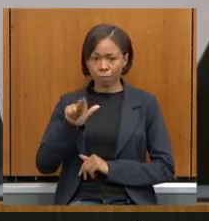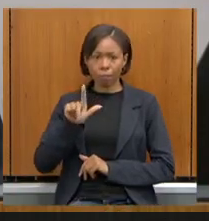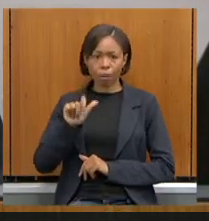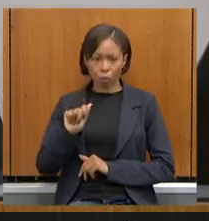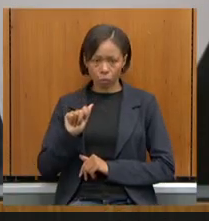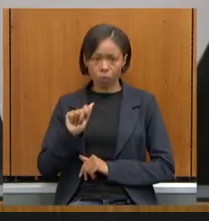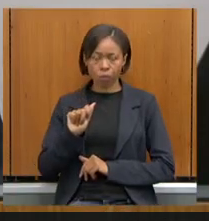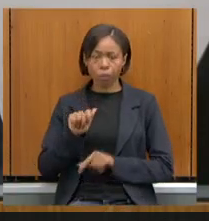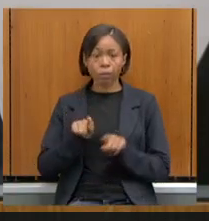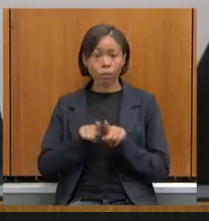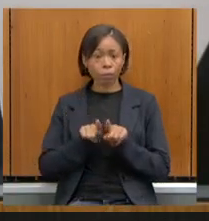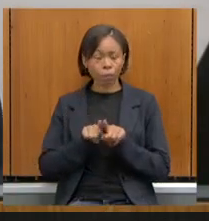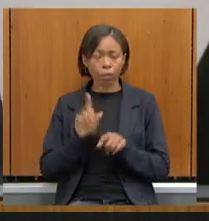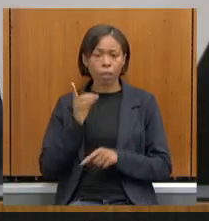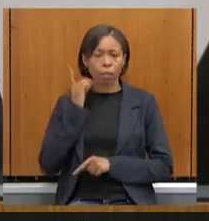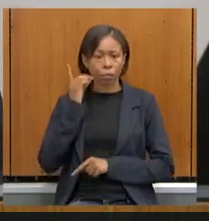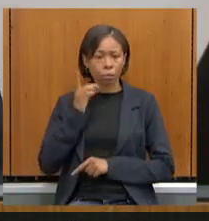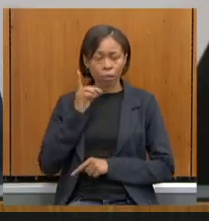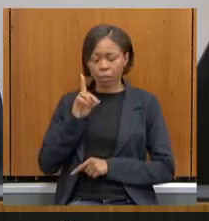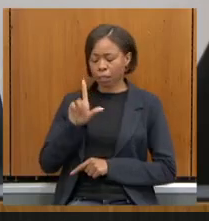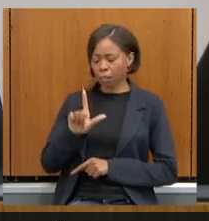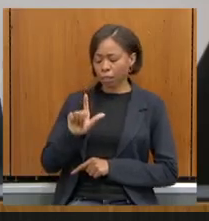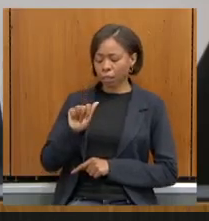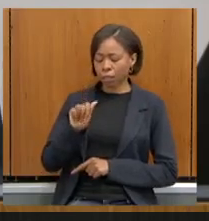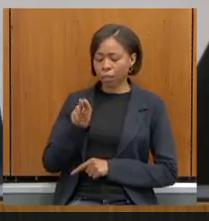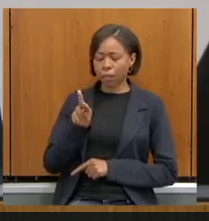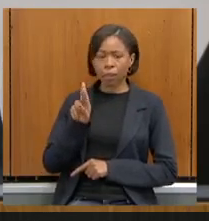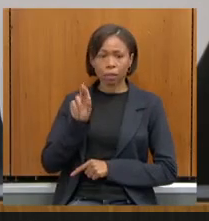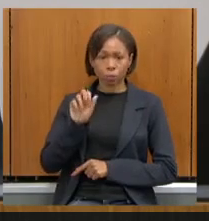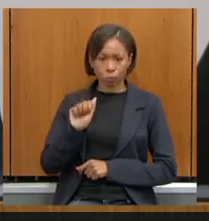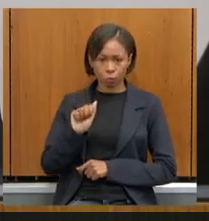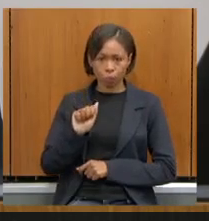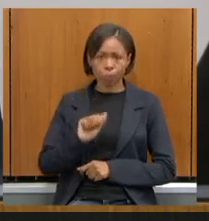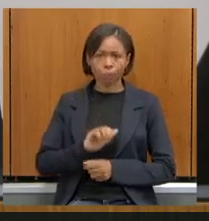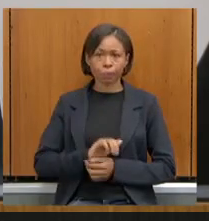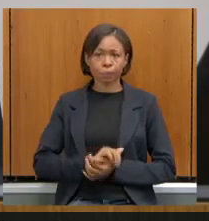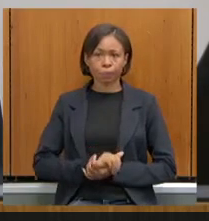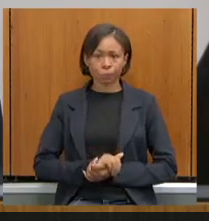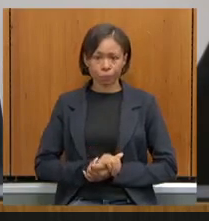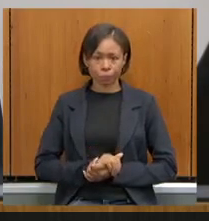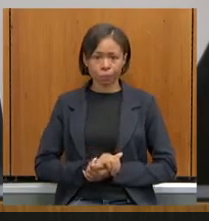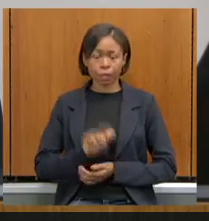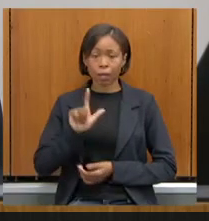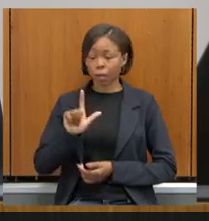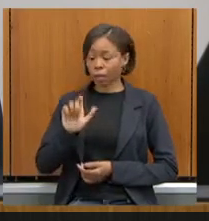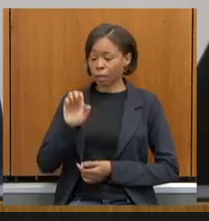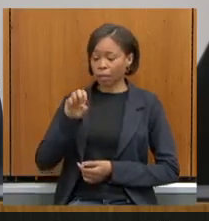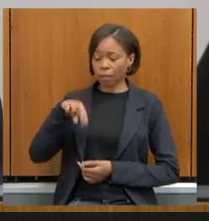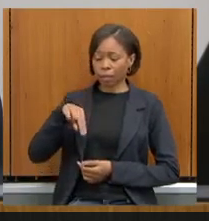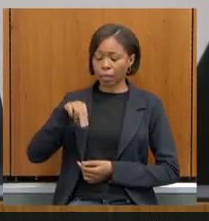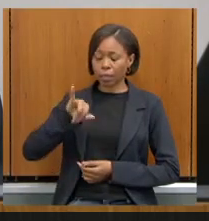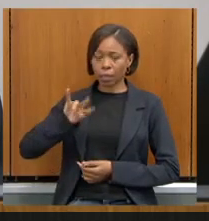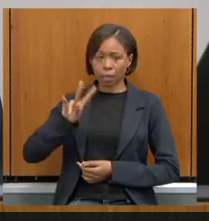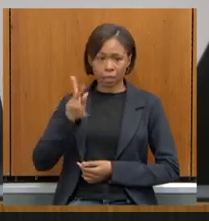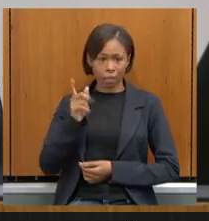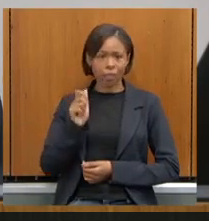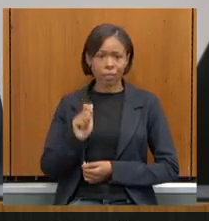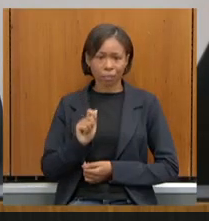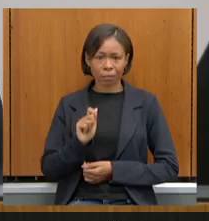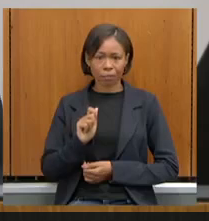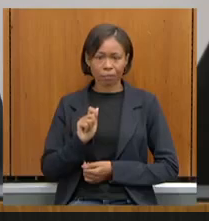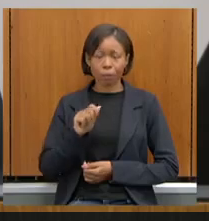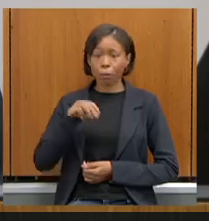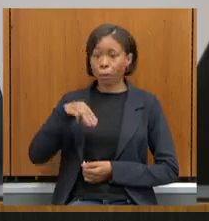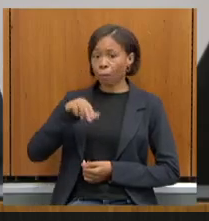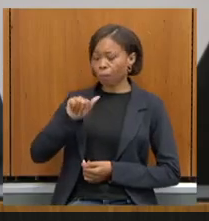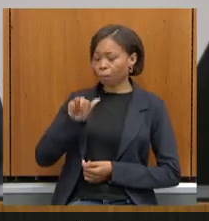também da deputada Laura Serrano, da deputada Leninha, do deputado Mauro